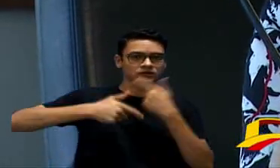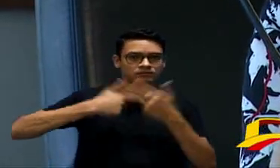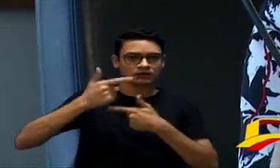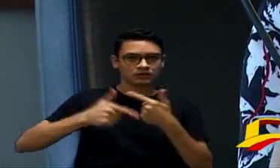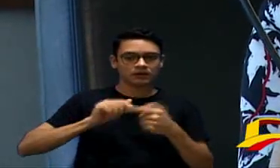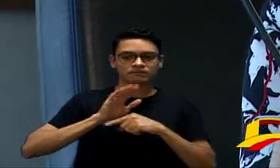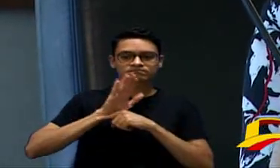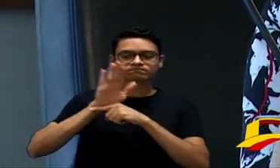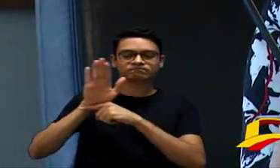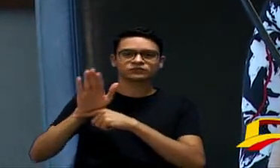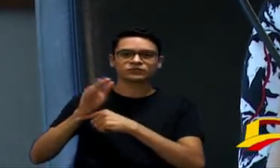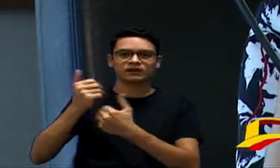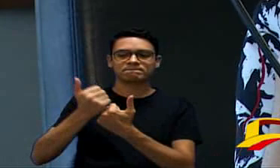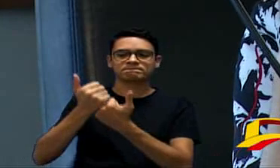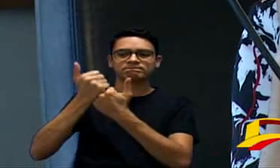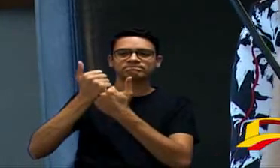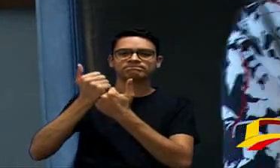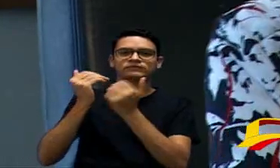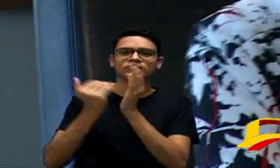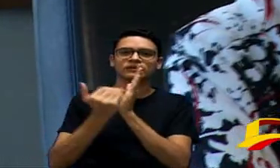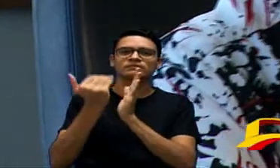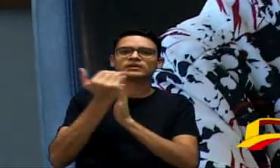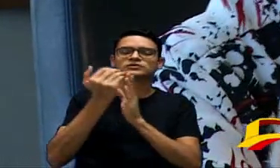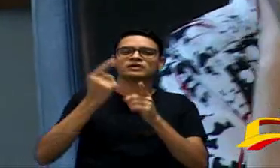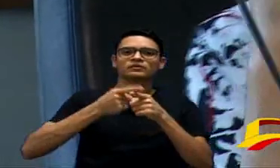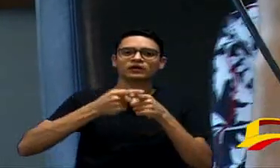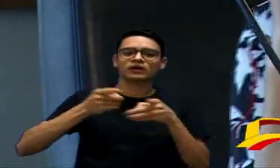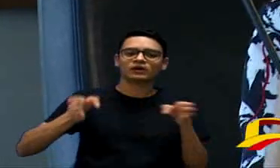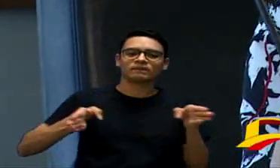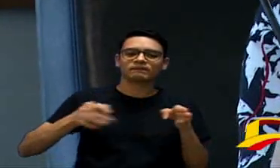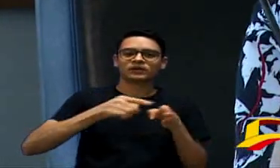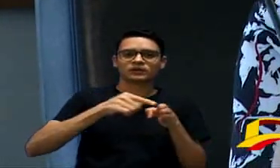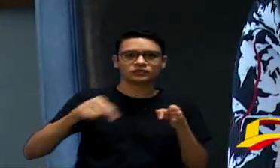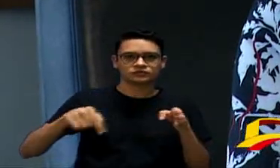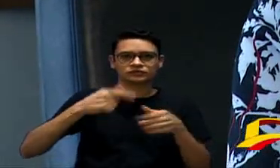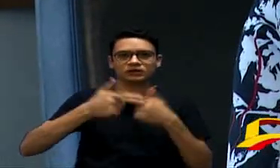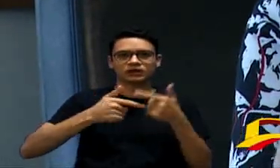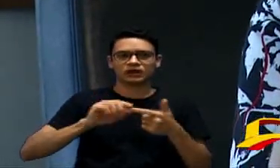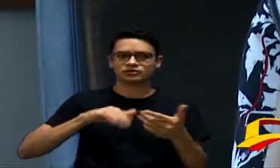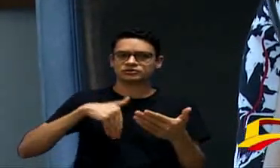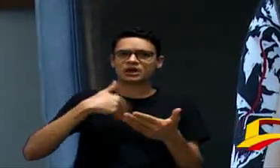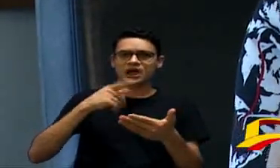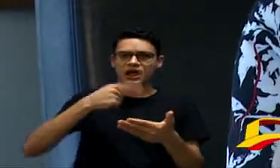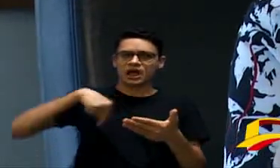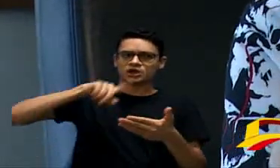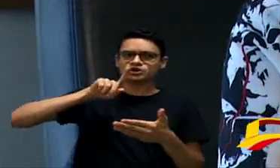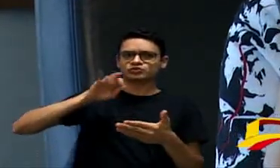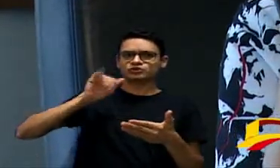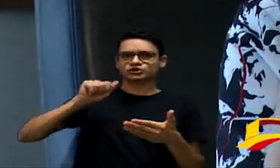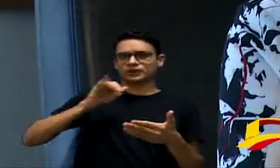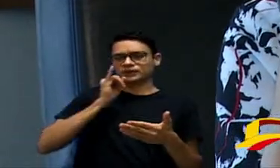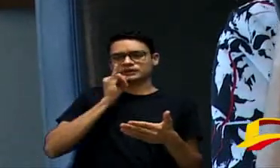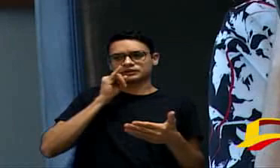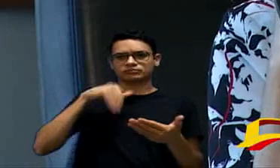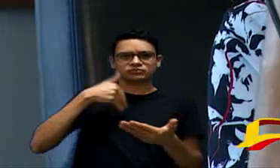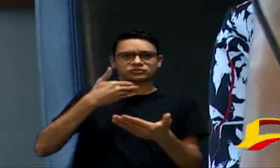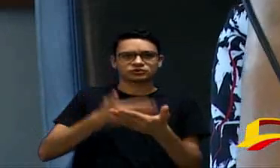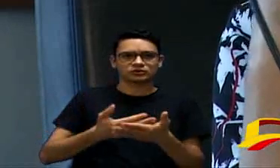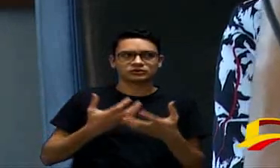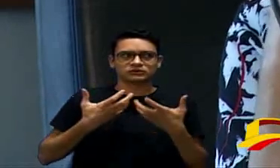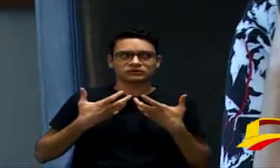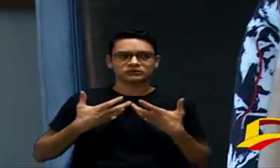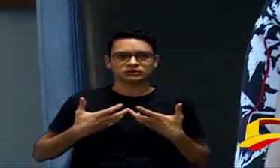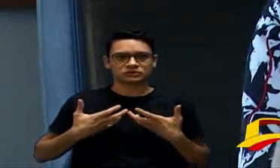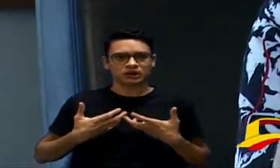que terá mais, porque já tem um período de trabalho, nós estamos aqui o dia todo, né? Foi tenso, né? A gente